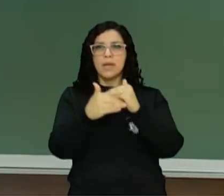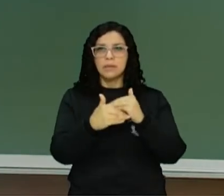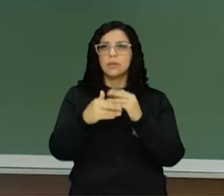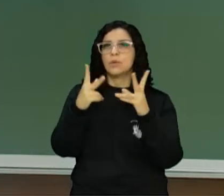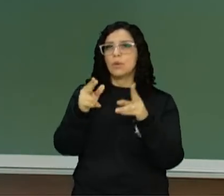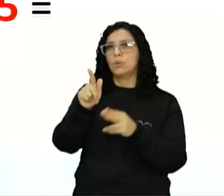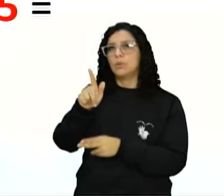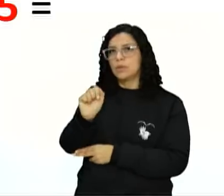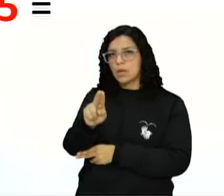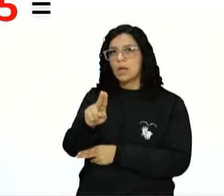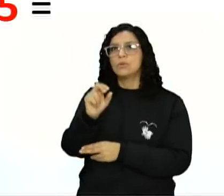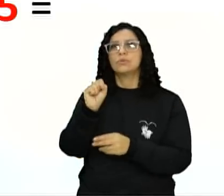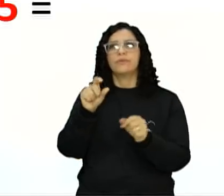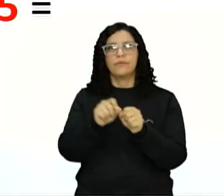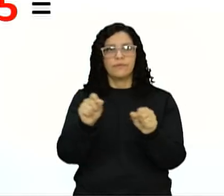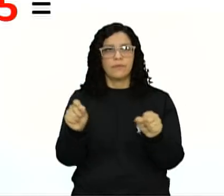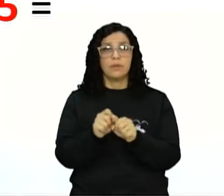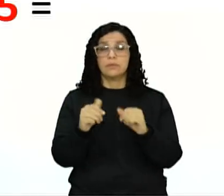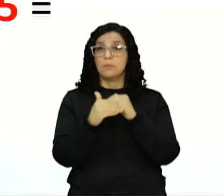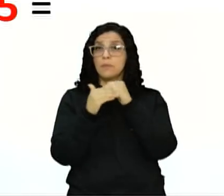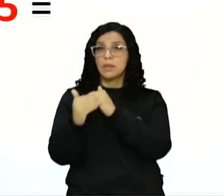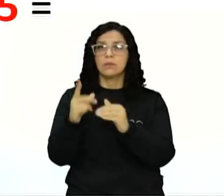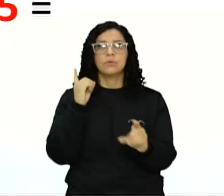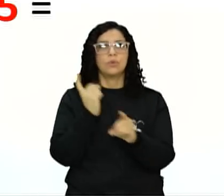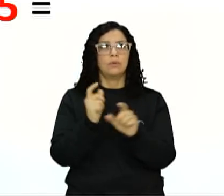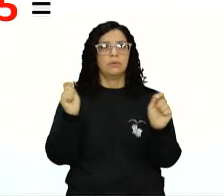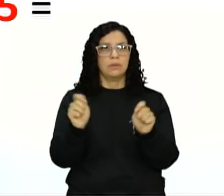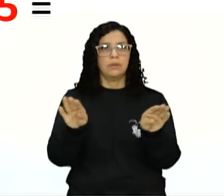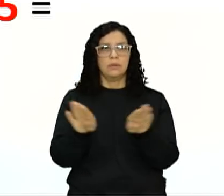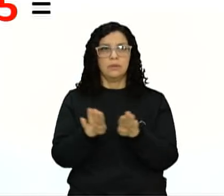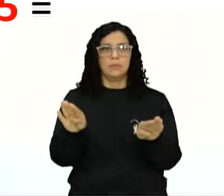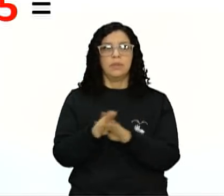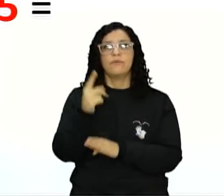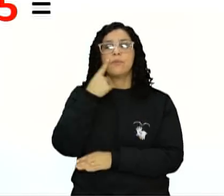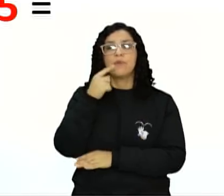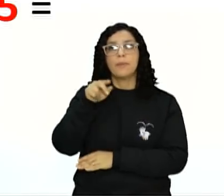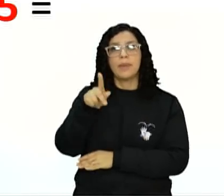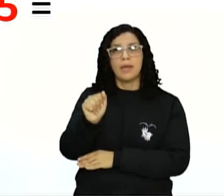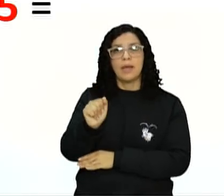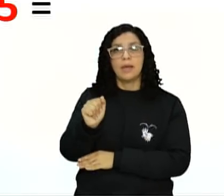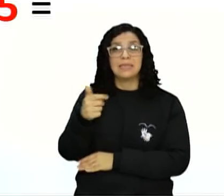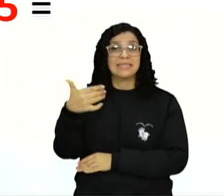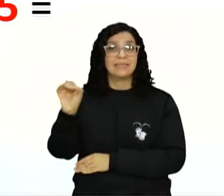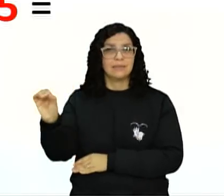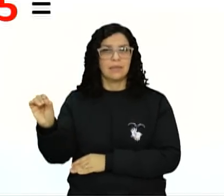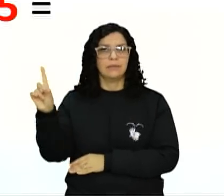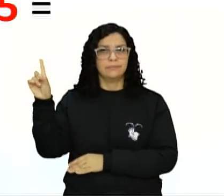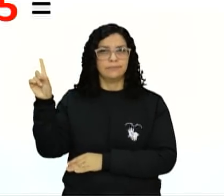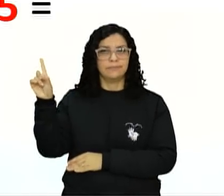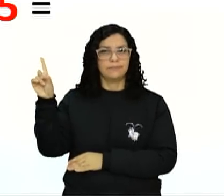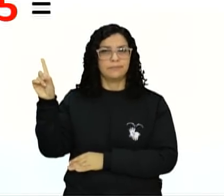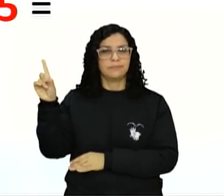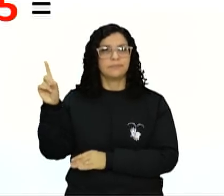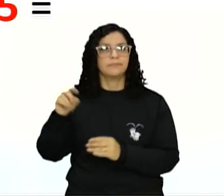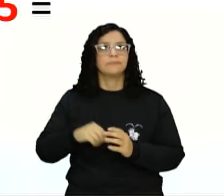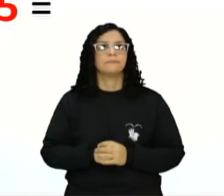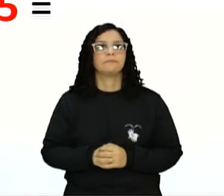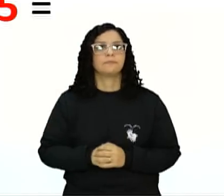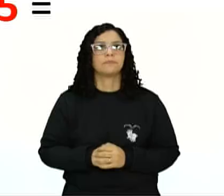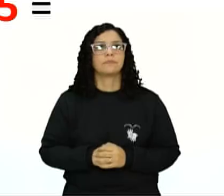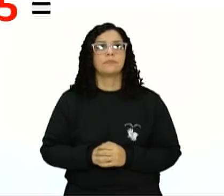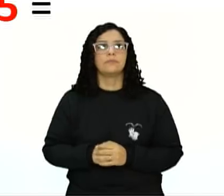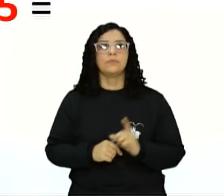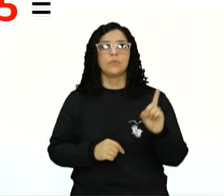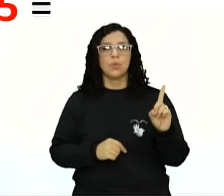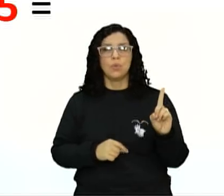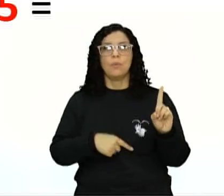Gauss fez, tá? Quais padrões nós conseguimos encontrar? Então, aqui, vamos pegar a primeira que ele fez, que foi a PA de 100 termos, tá? De 100